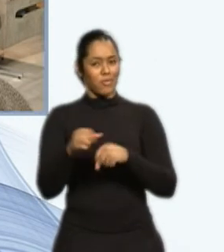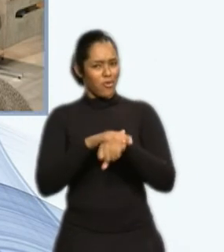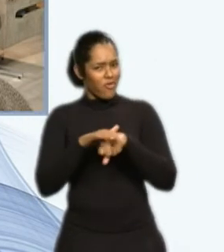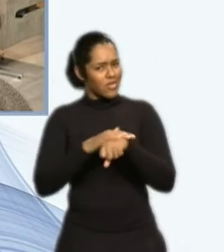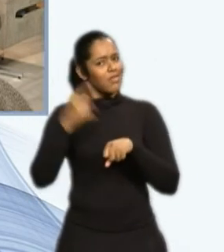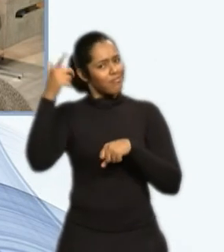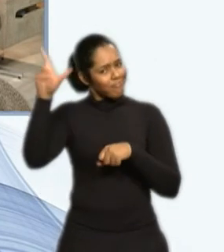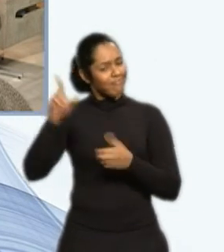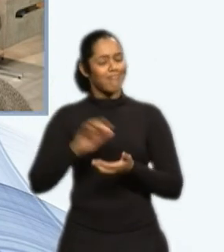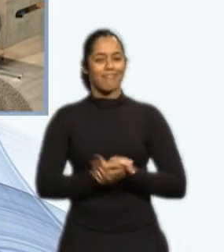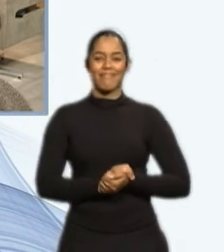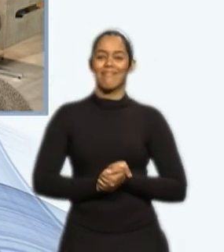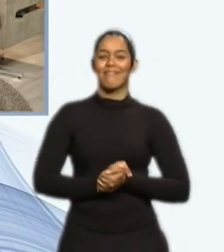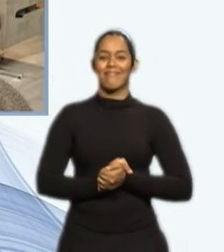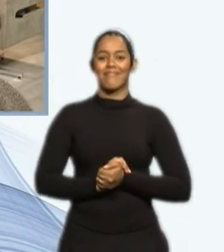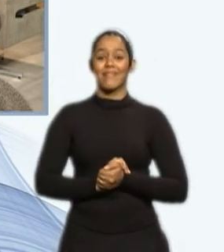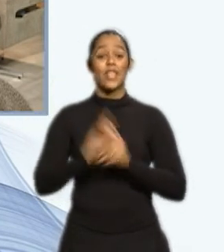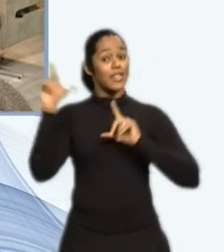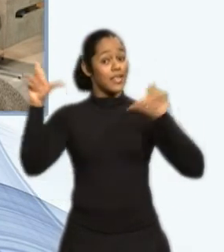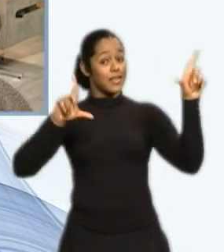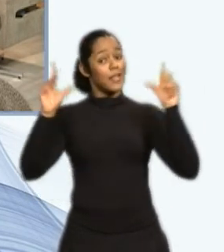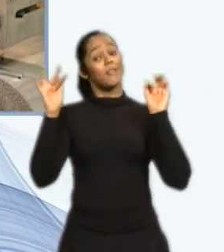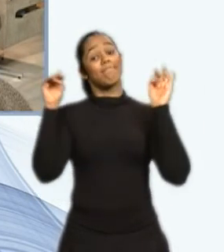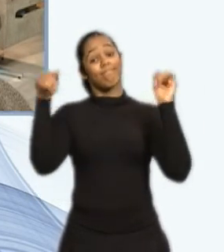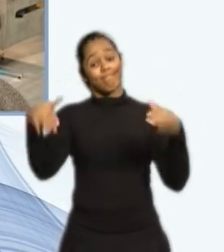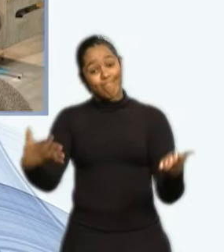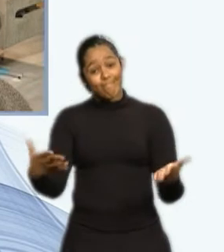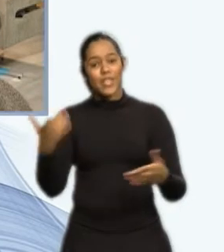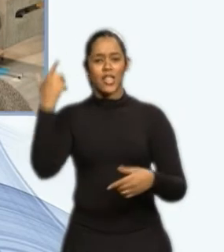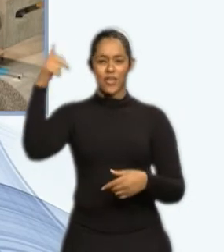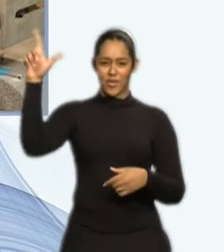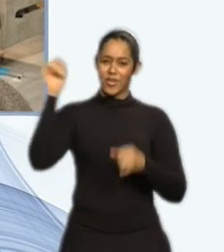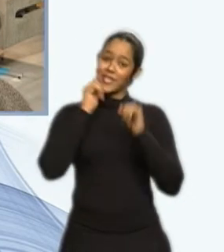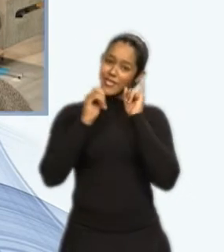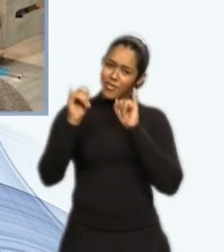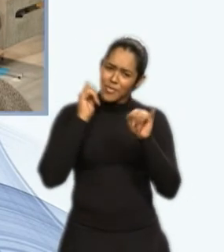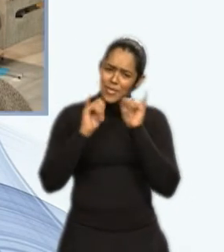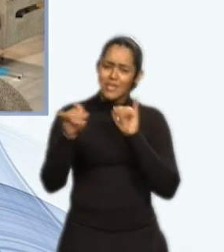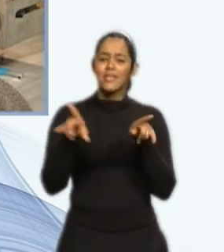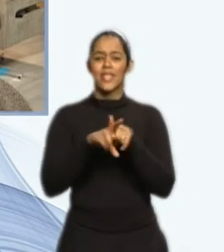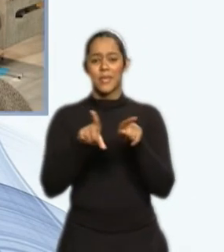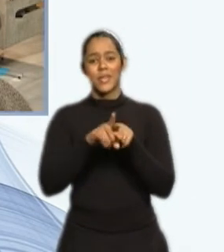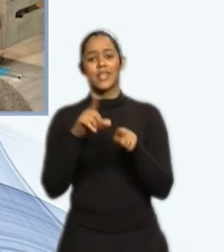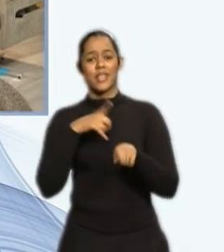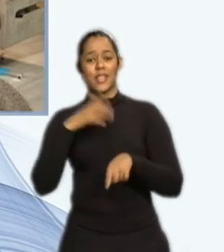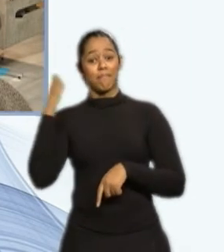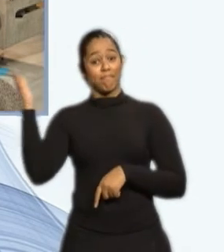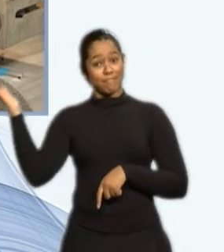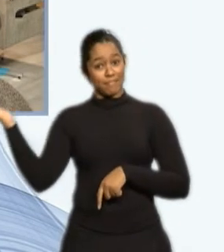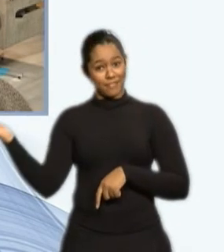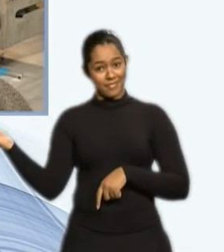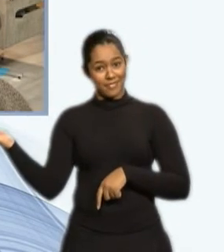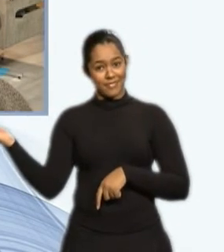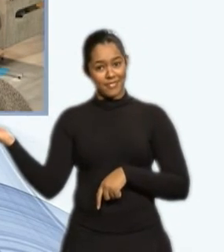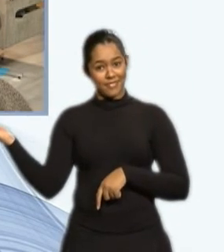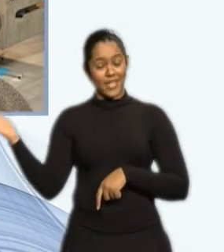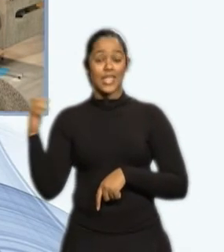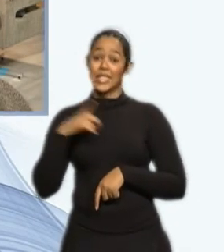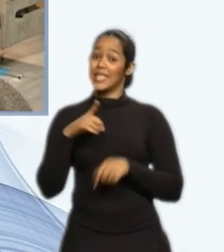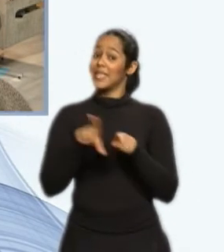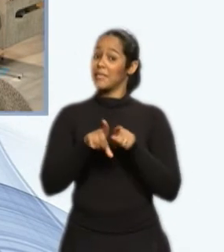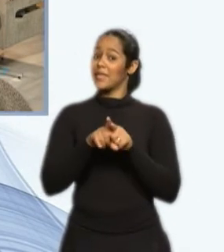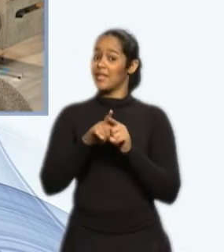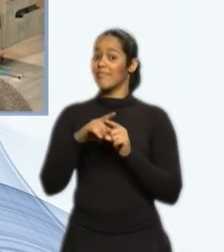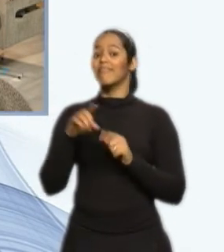outras oportunidades. Muito obrigado. A SNTV fica por aqui, outras notícias e informações no portal adventista.org, também